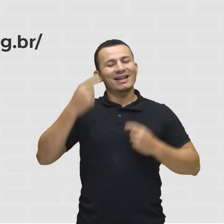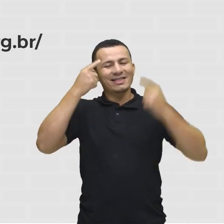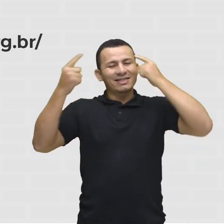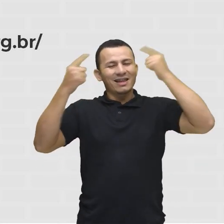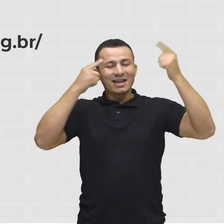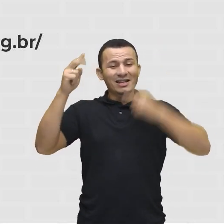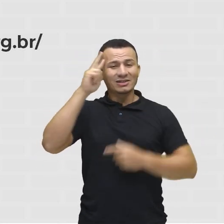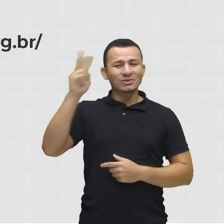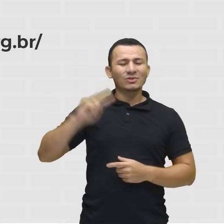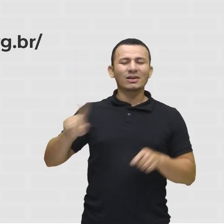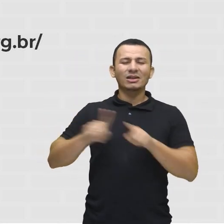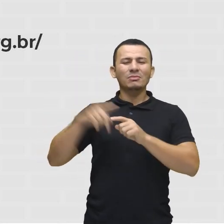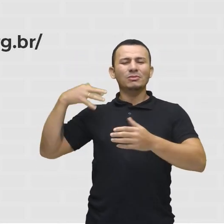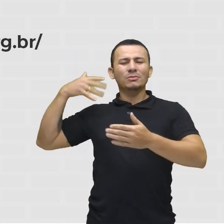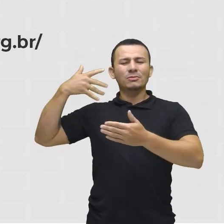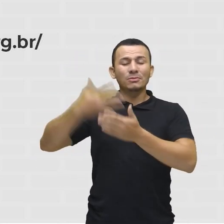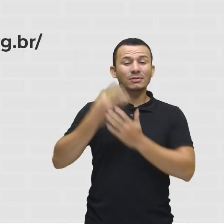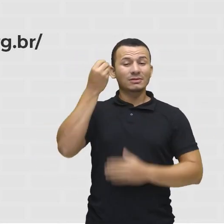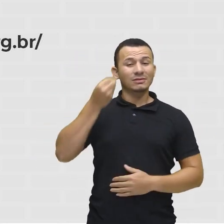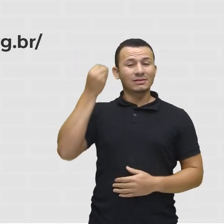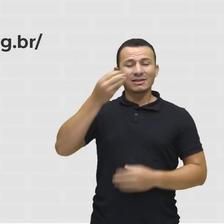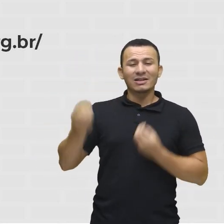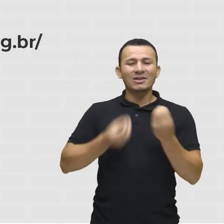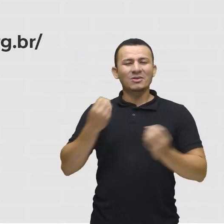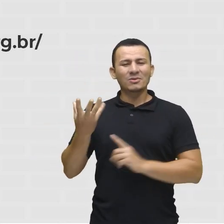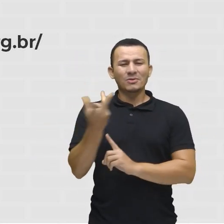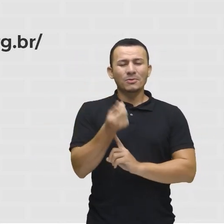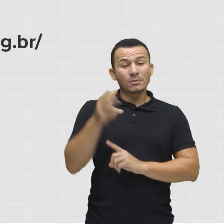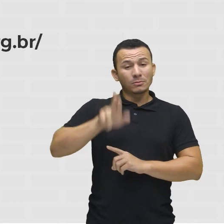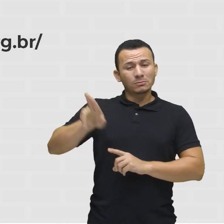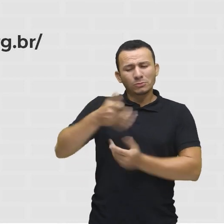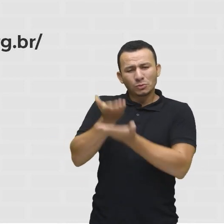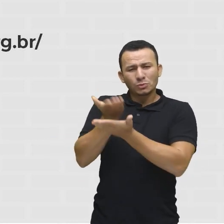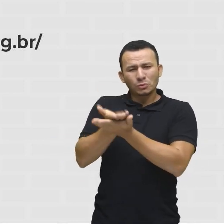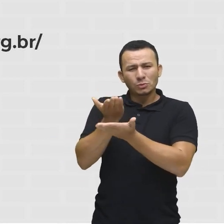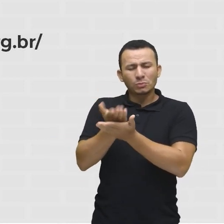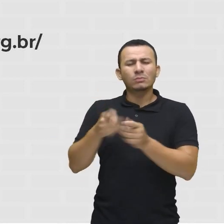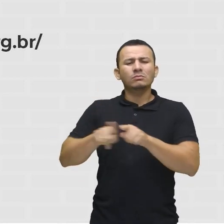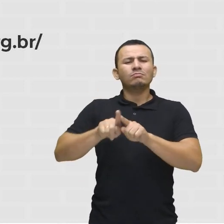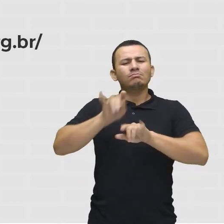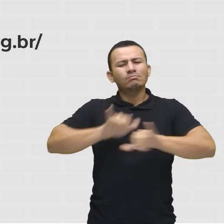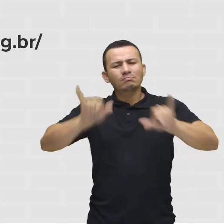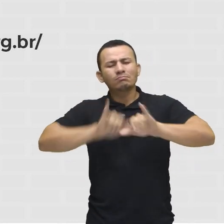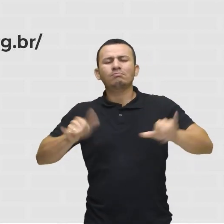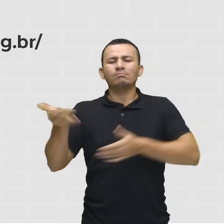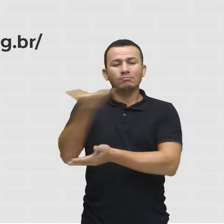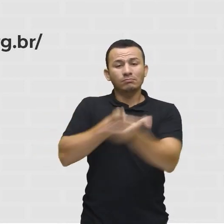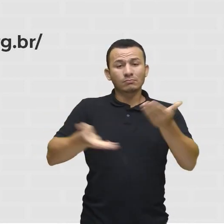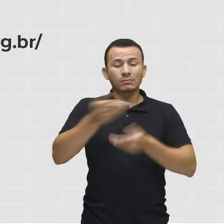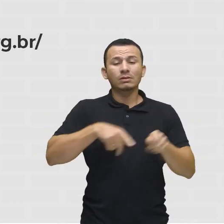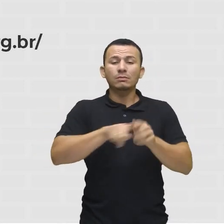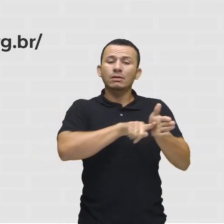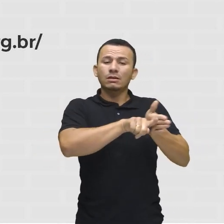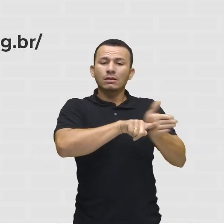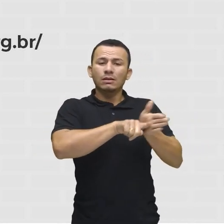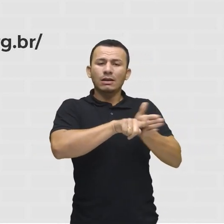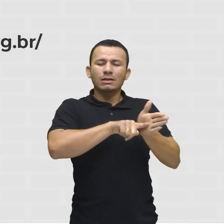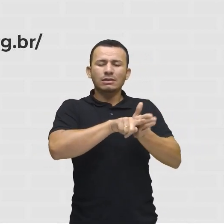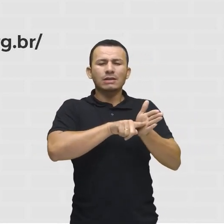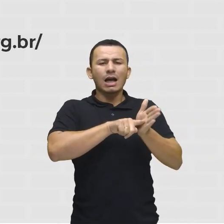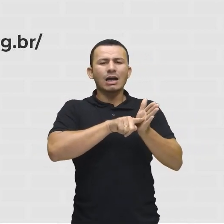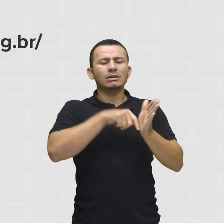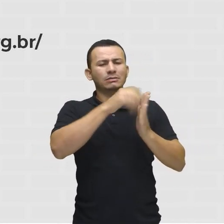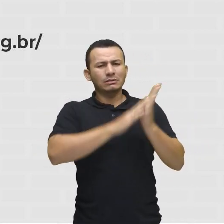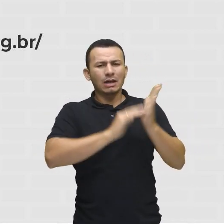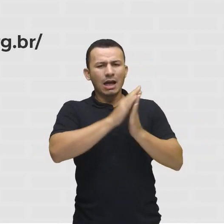histórias e experiências por meio das artes. Documentar, compartilhar e analisar obras